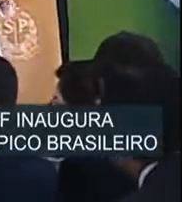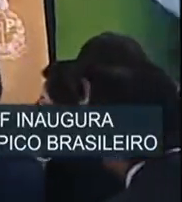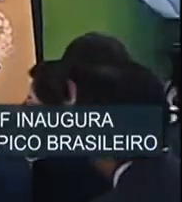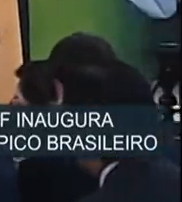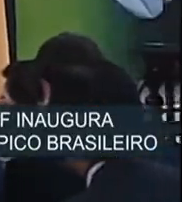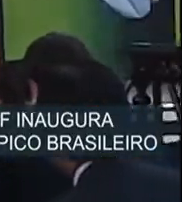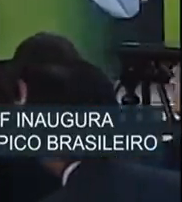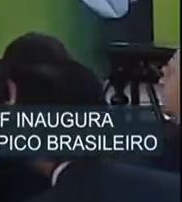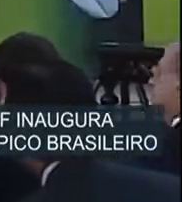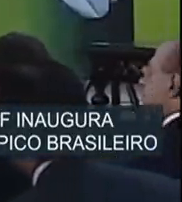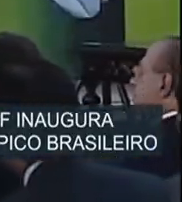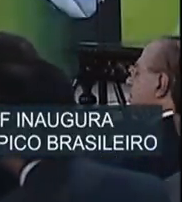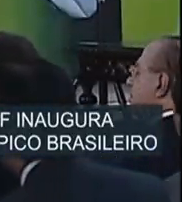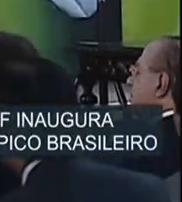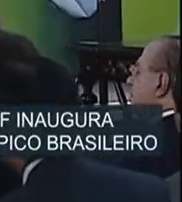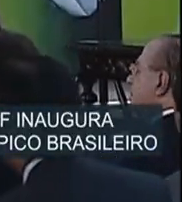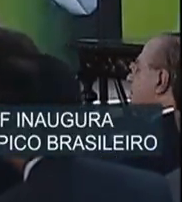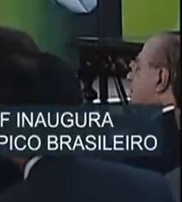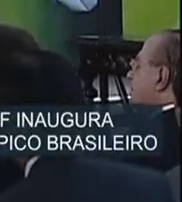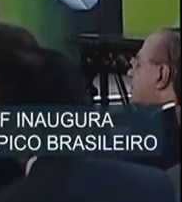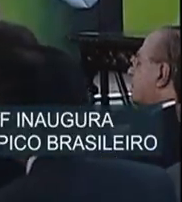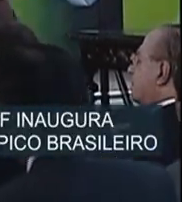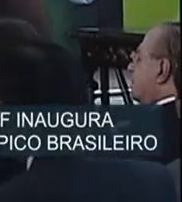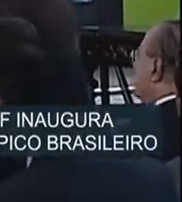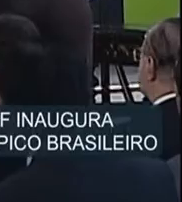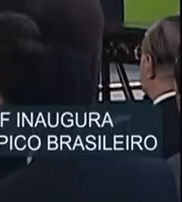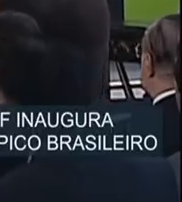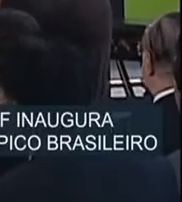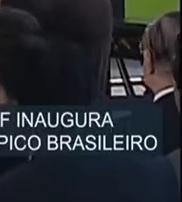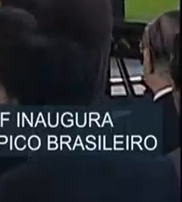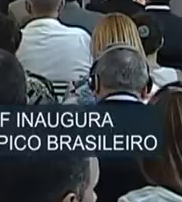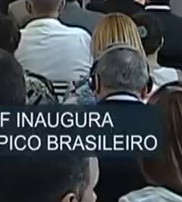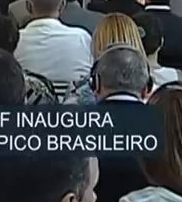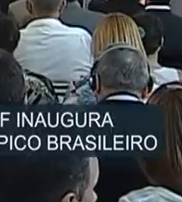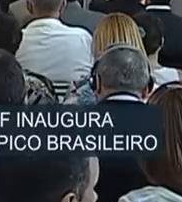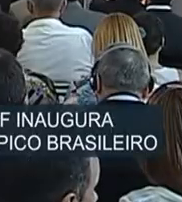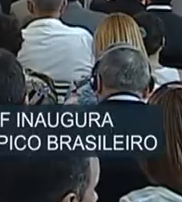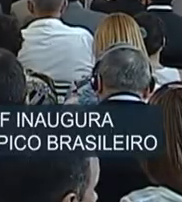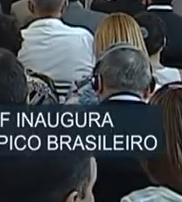E aí E aí que